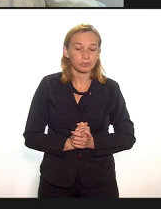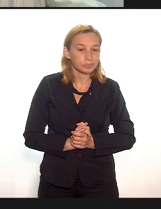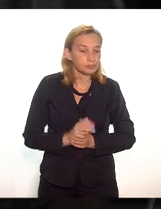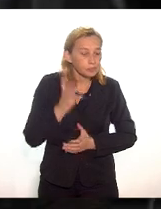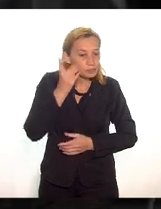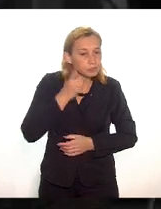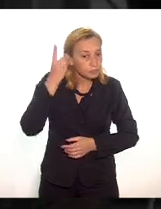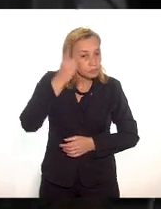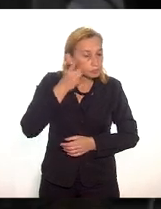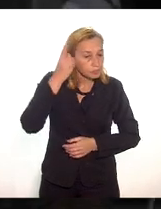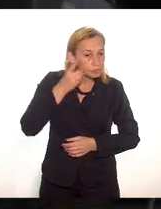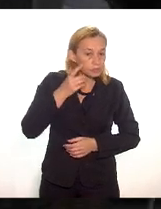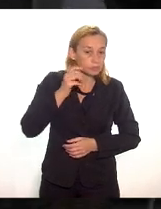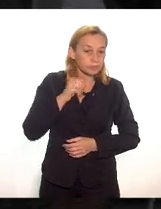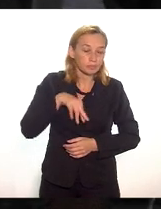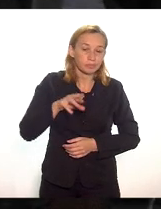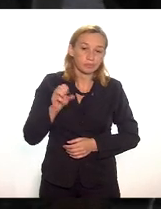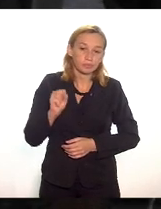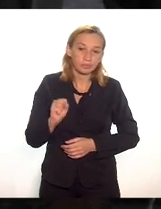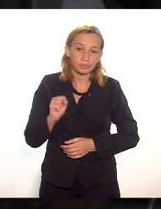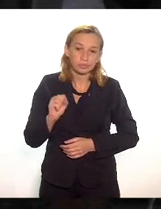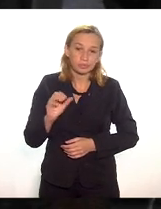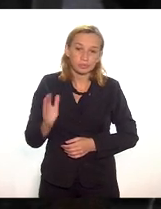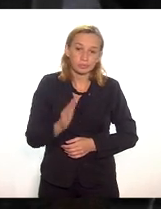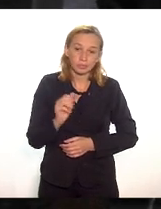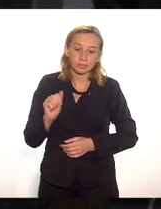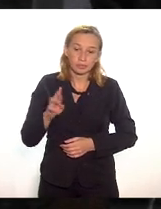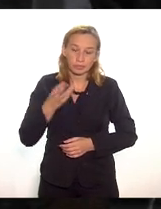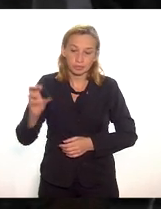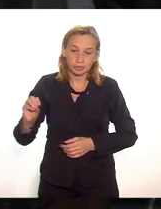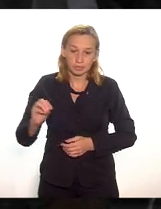Deputado Marcos Abraão.